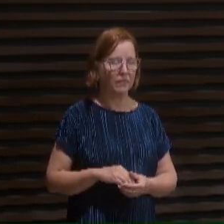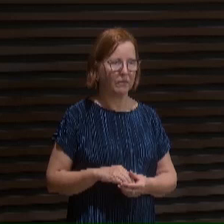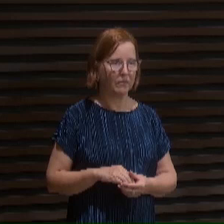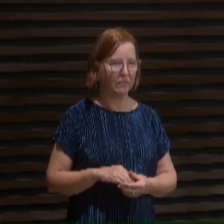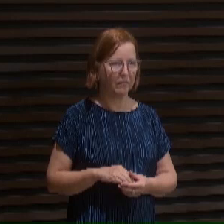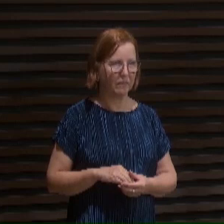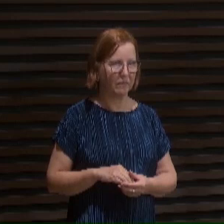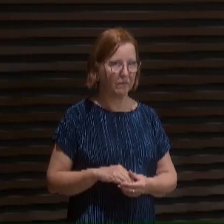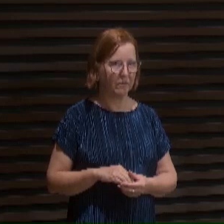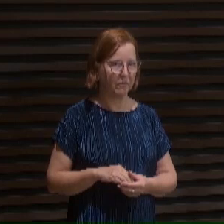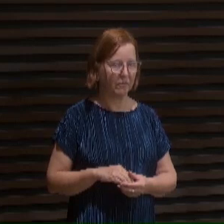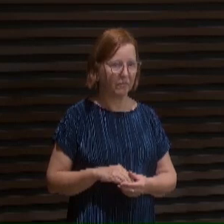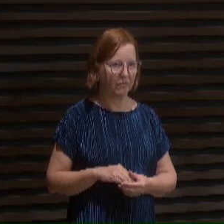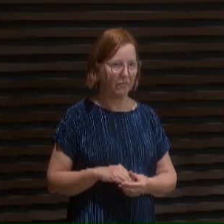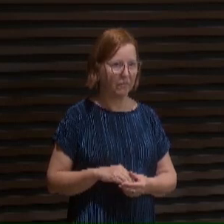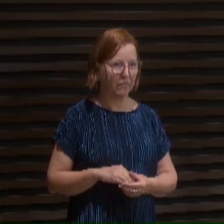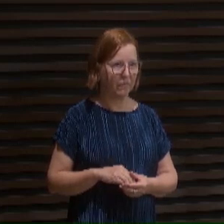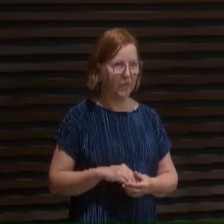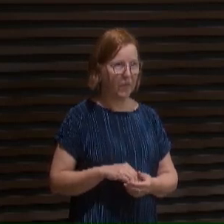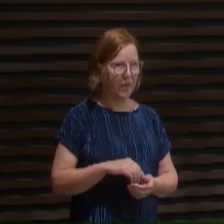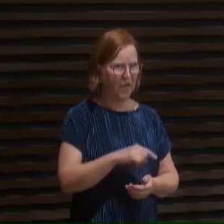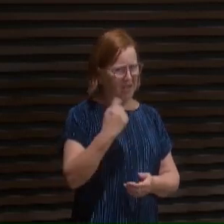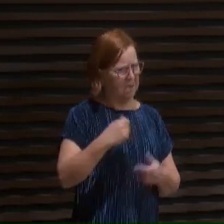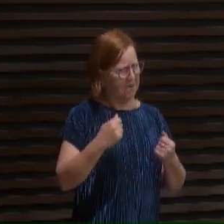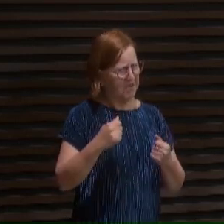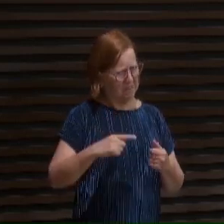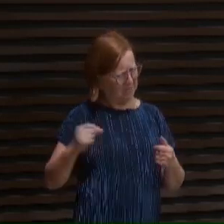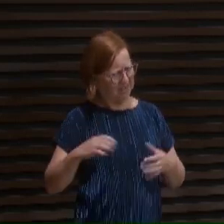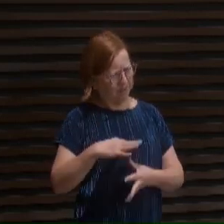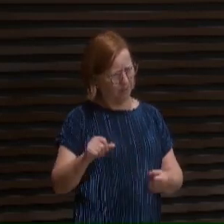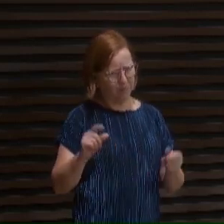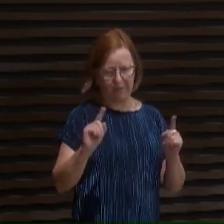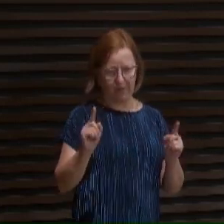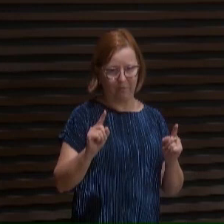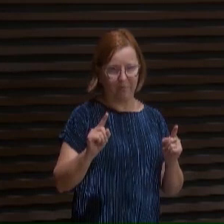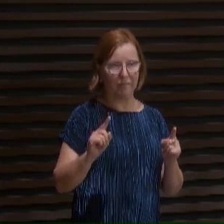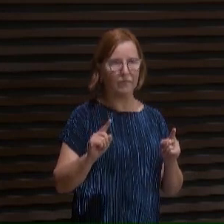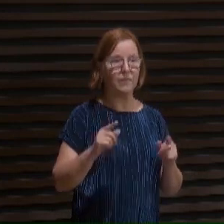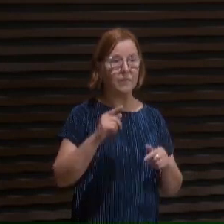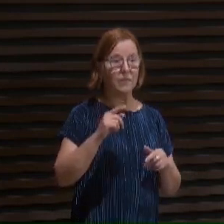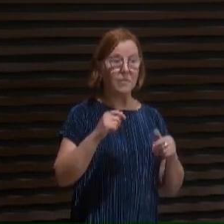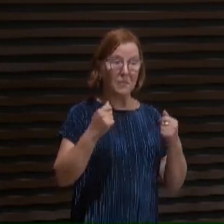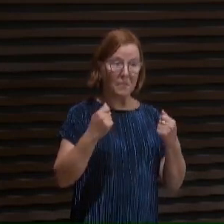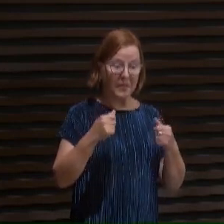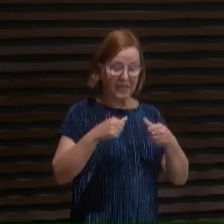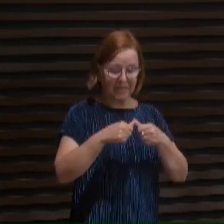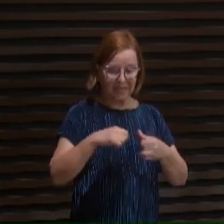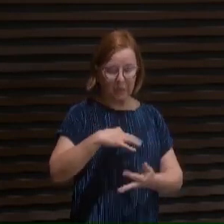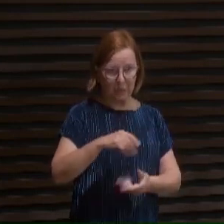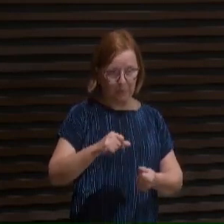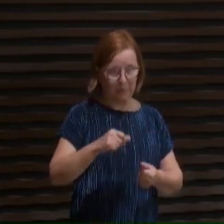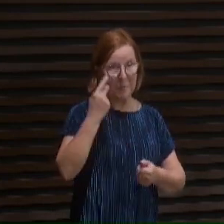cuidado que nós precisamos. Nós estamos saindo do mundo. Não, não é para sair do mundo. É para estar no mundo, para ser sal da terra e luz